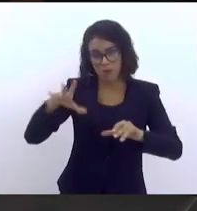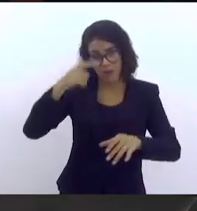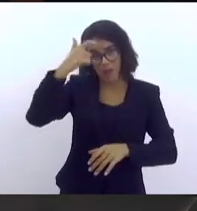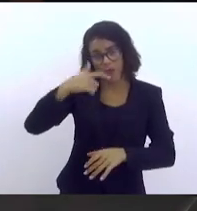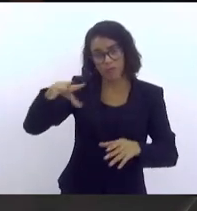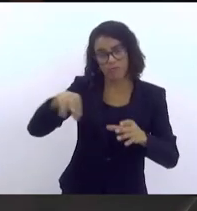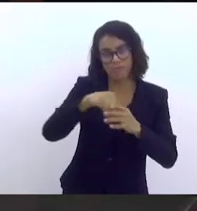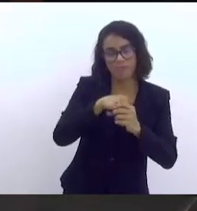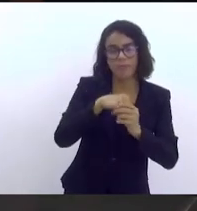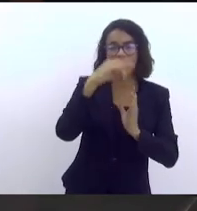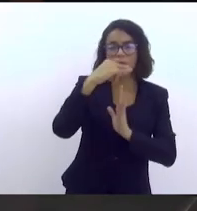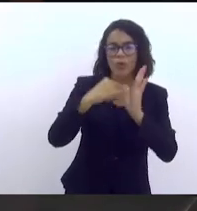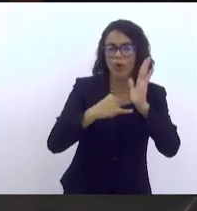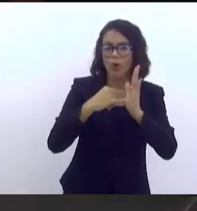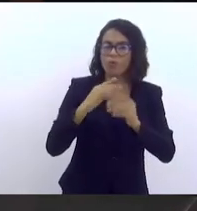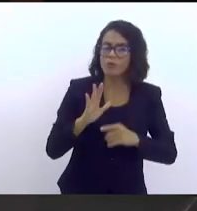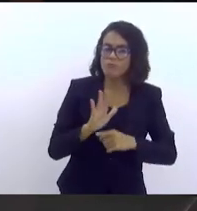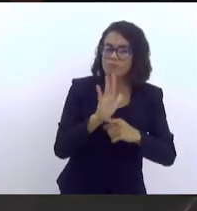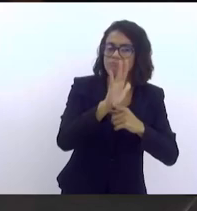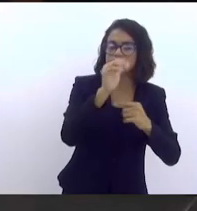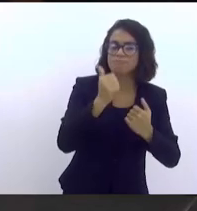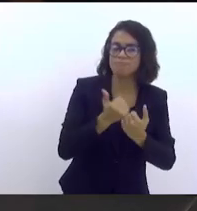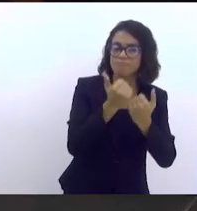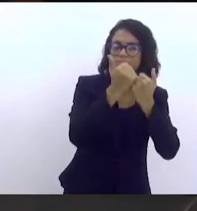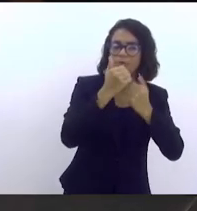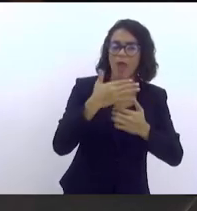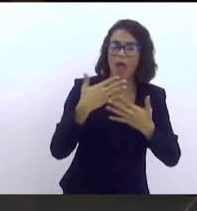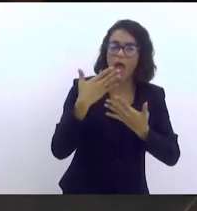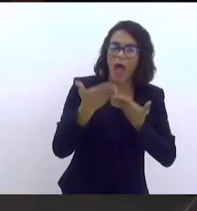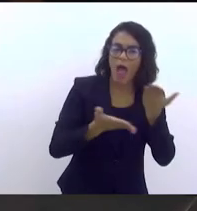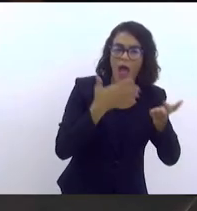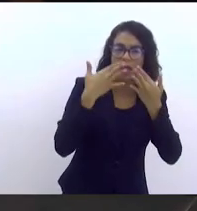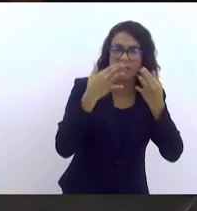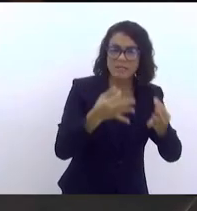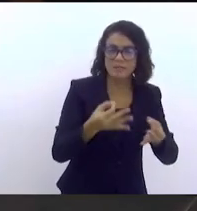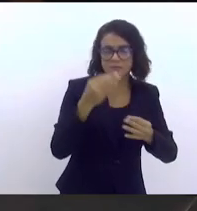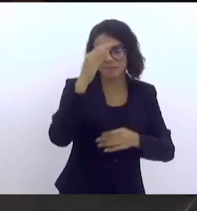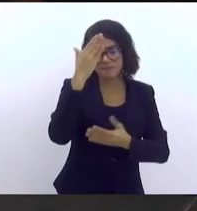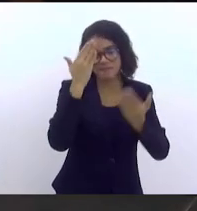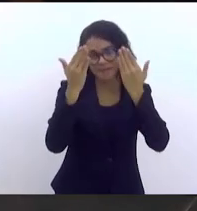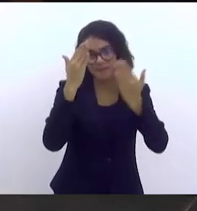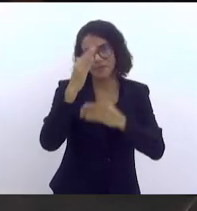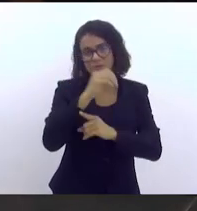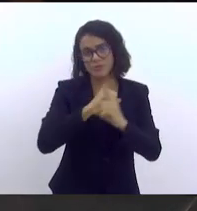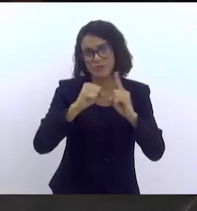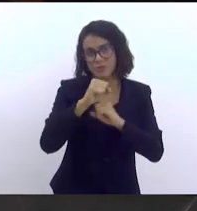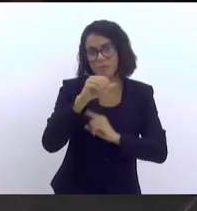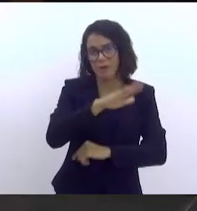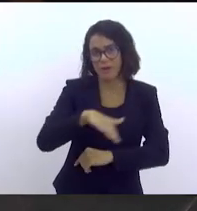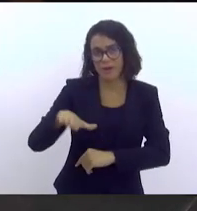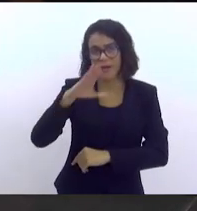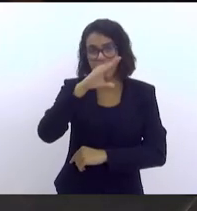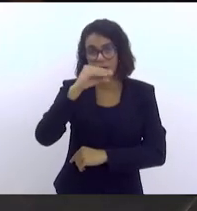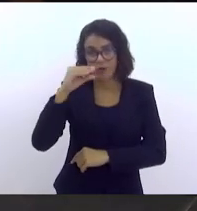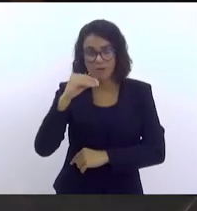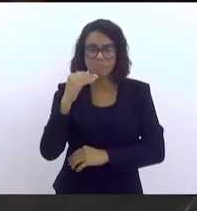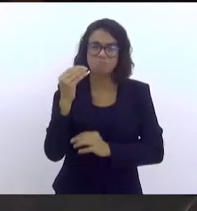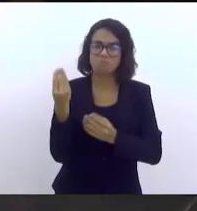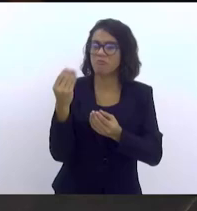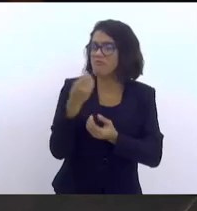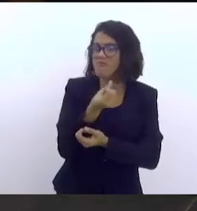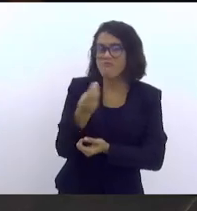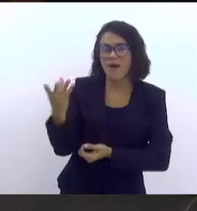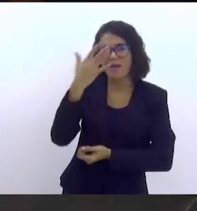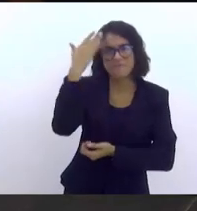o documento contribuições para o avanço da atenção psicossocial de crianças e adolescentes né elaborado então né por